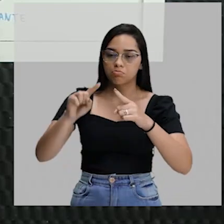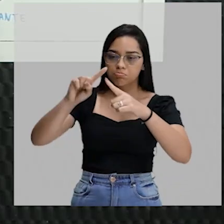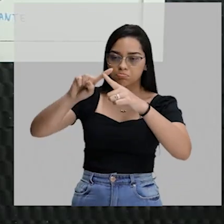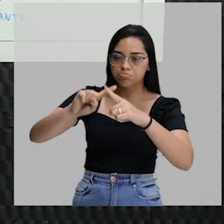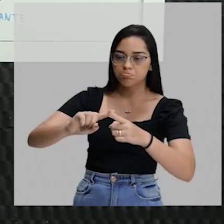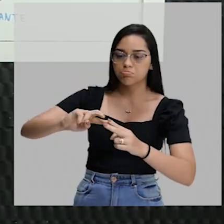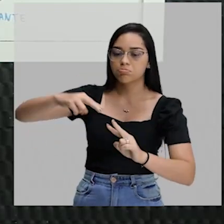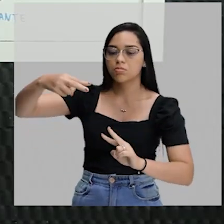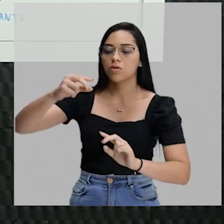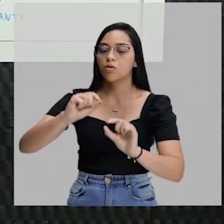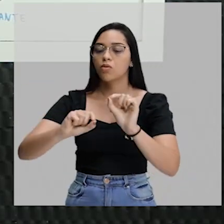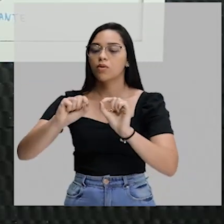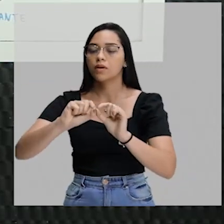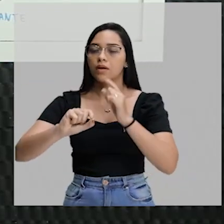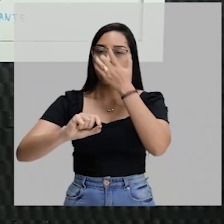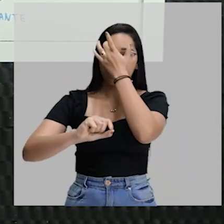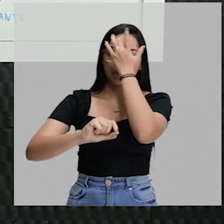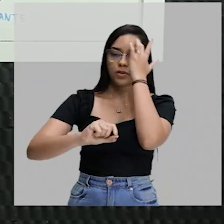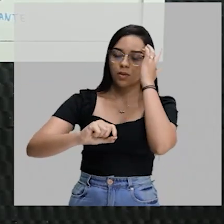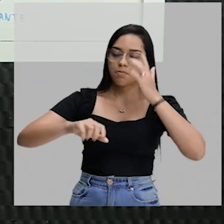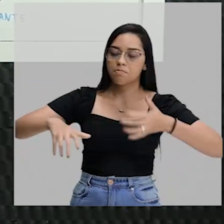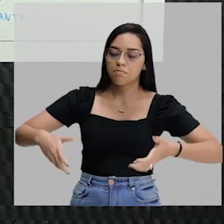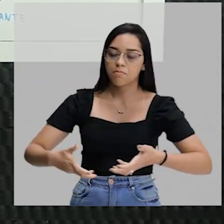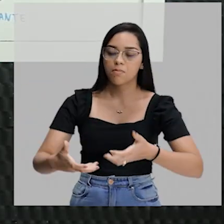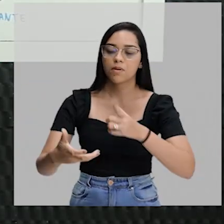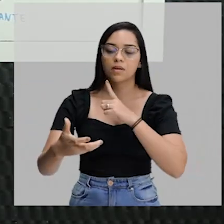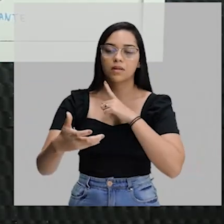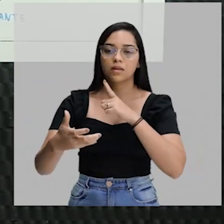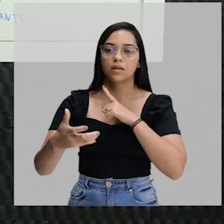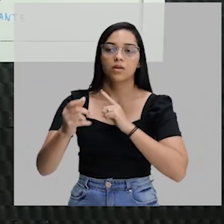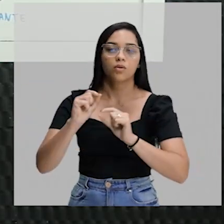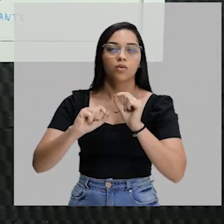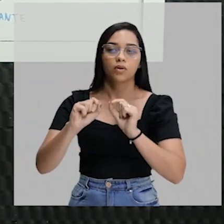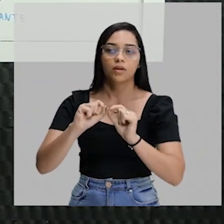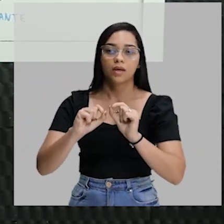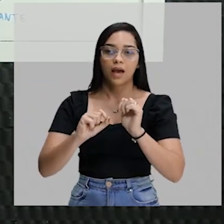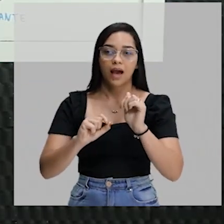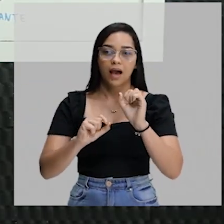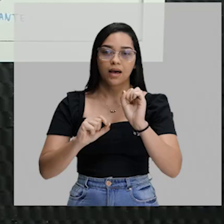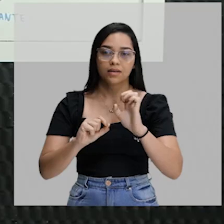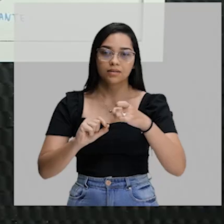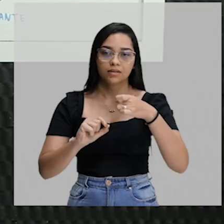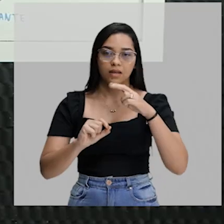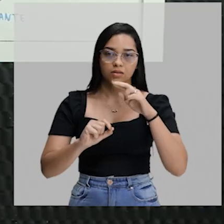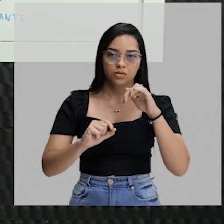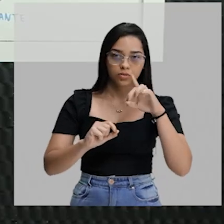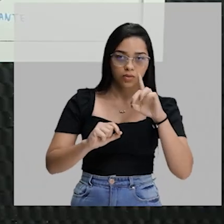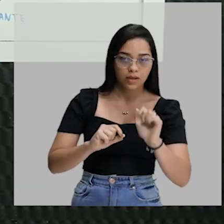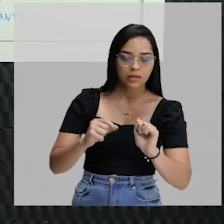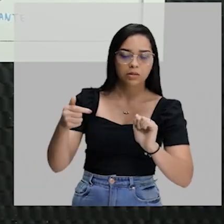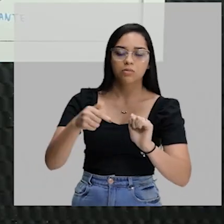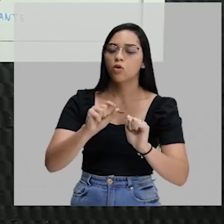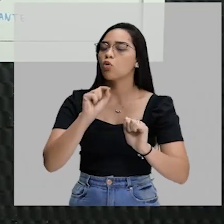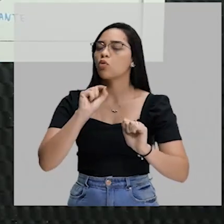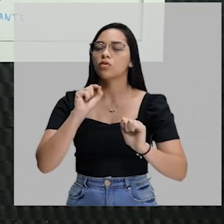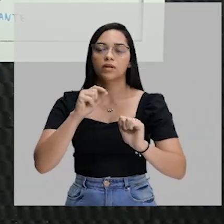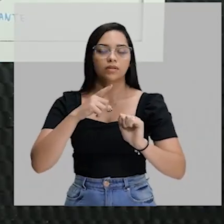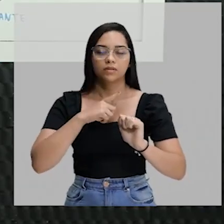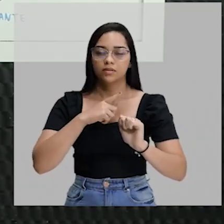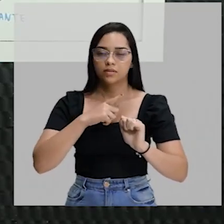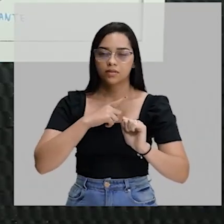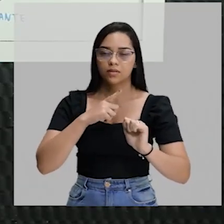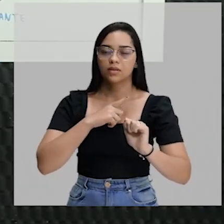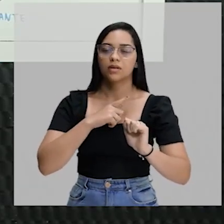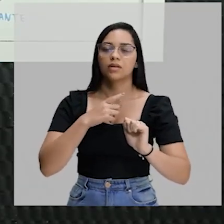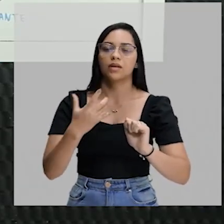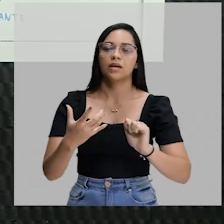é quando o indivíduo ele promove uma reprodução sexuada, ou seja, ele